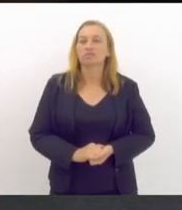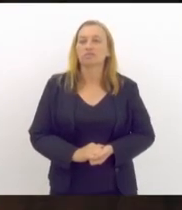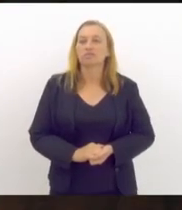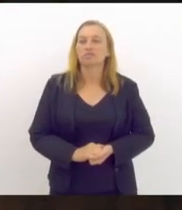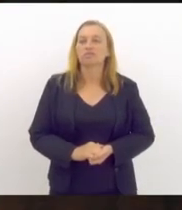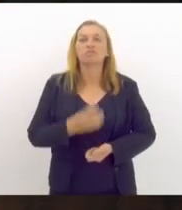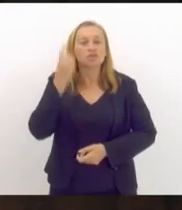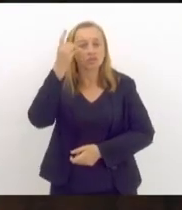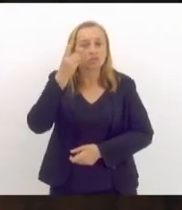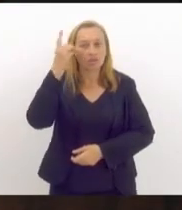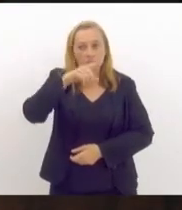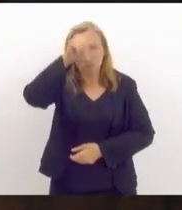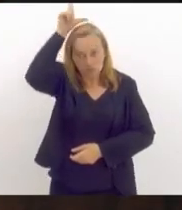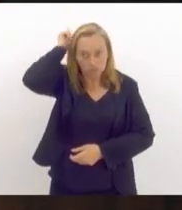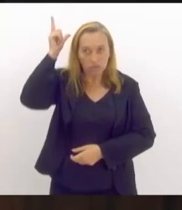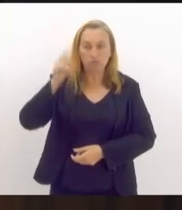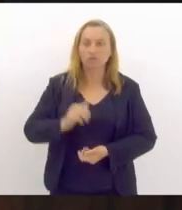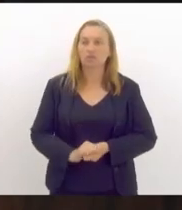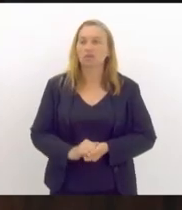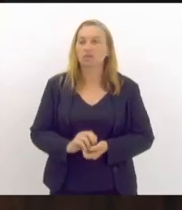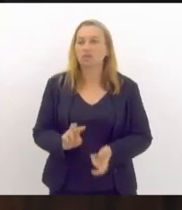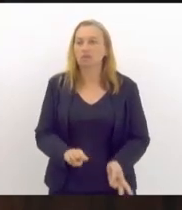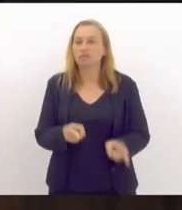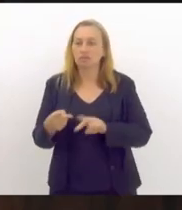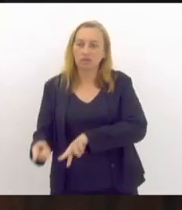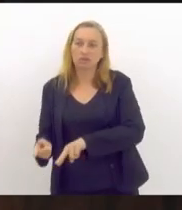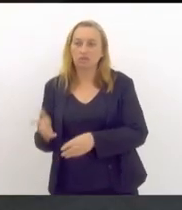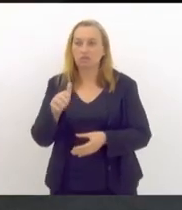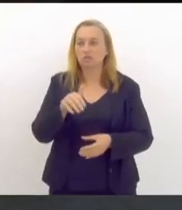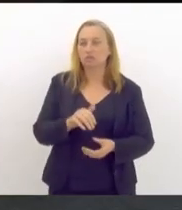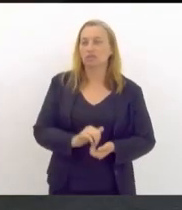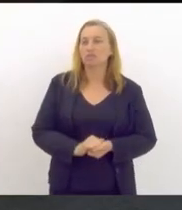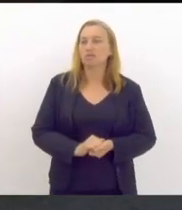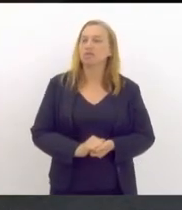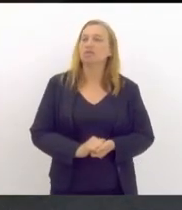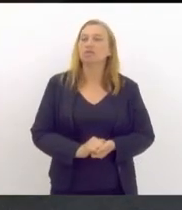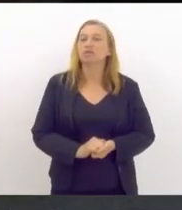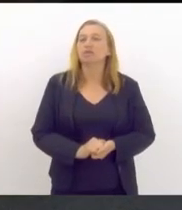Deputado Luiz Paulo para encaminhar a votação